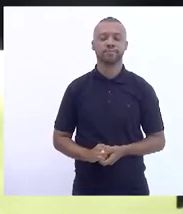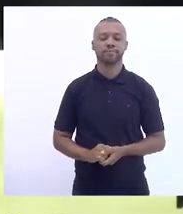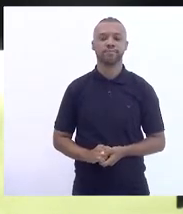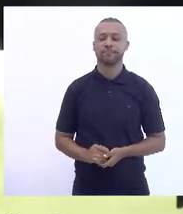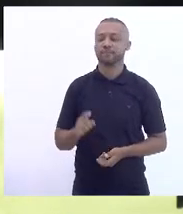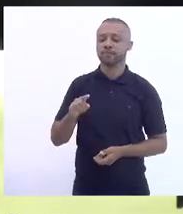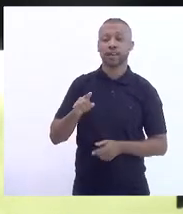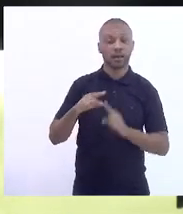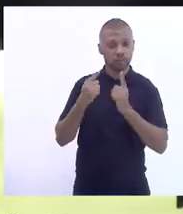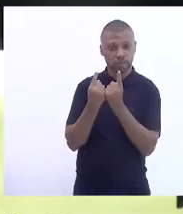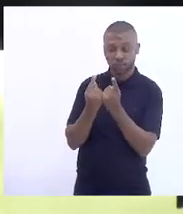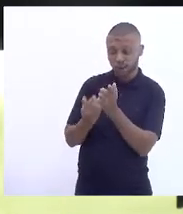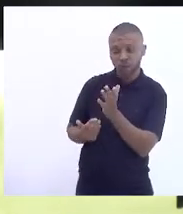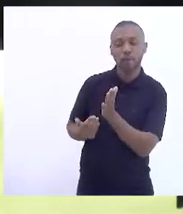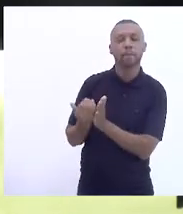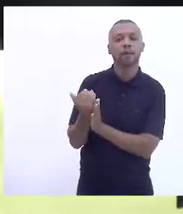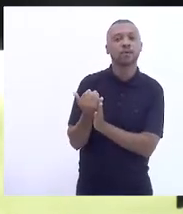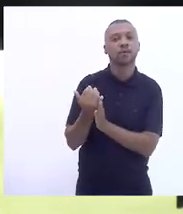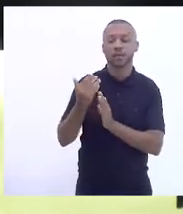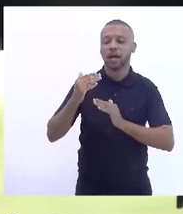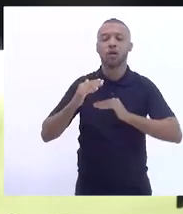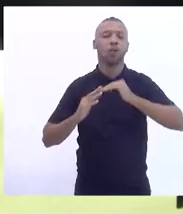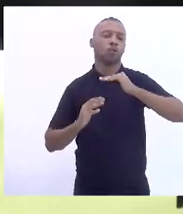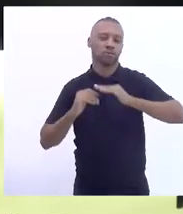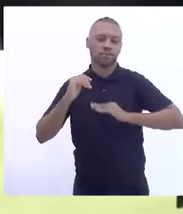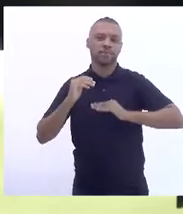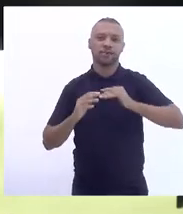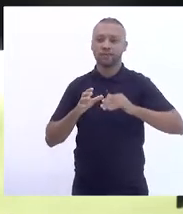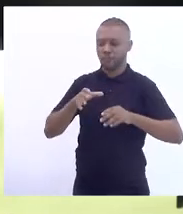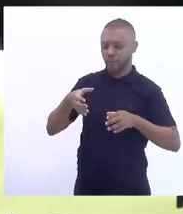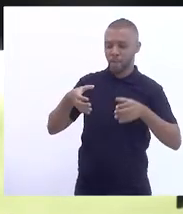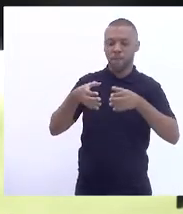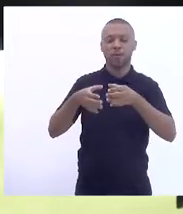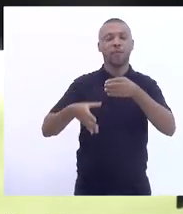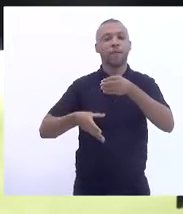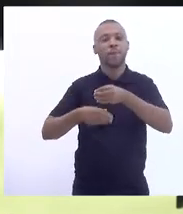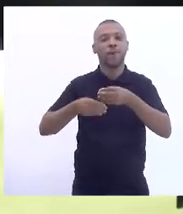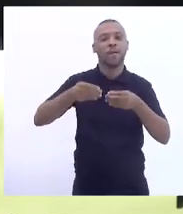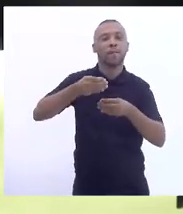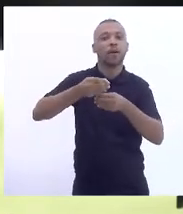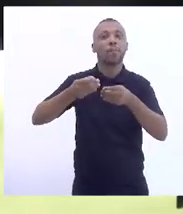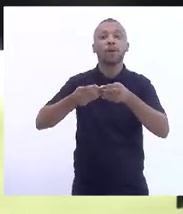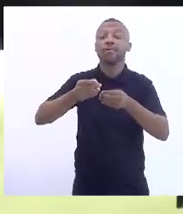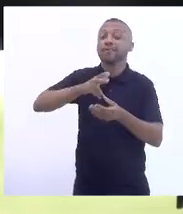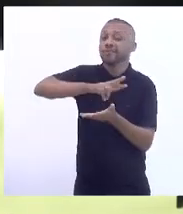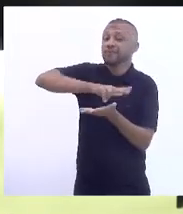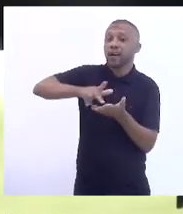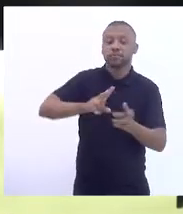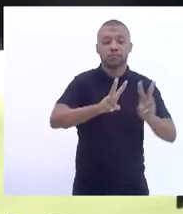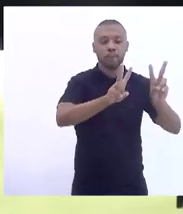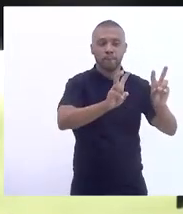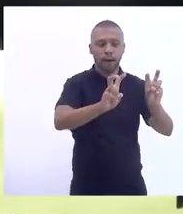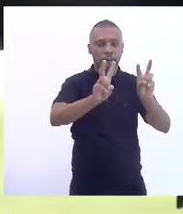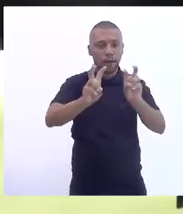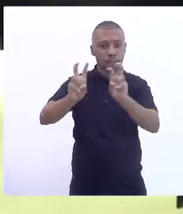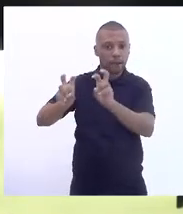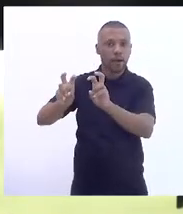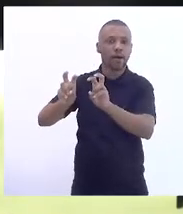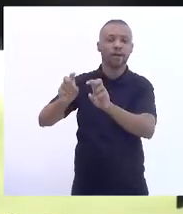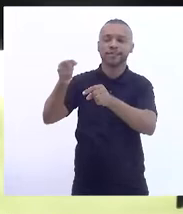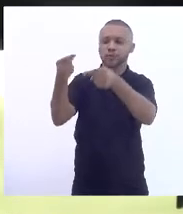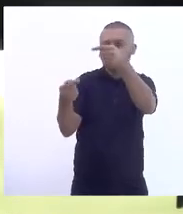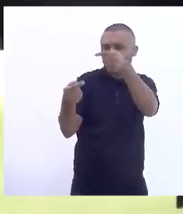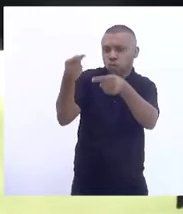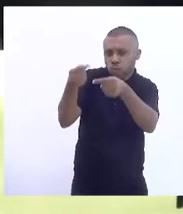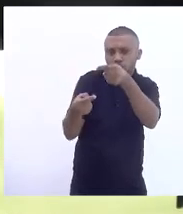nasce também da construção coletiva que vem agregando várias agendas né várias agendas de